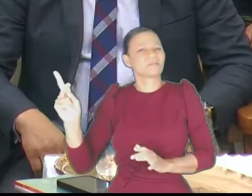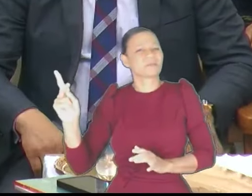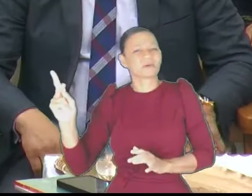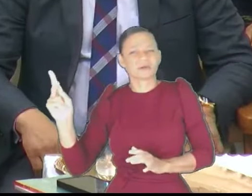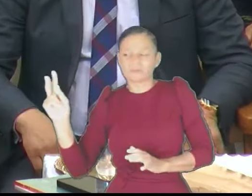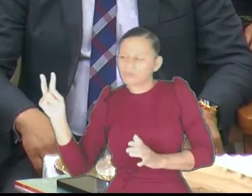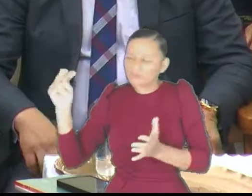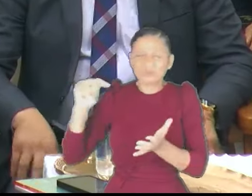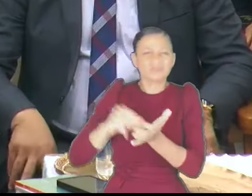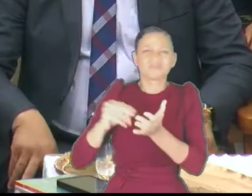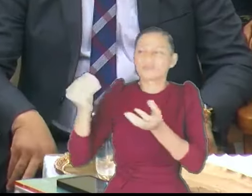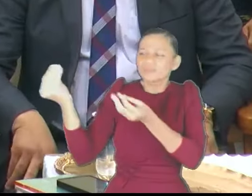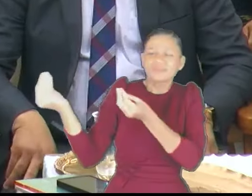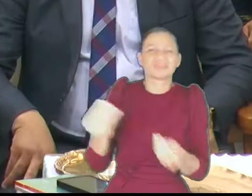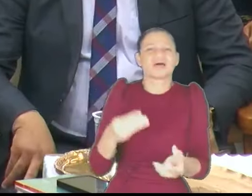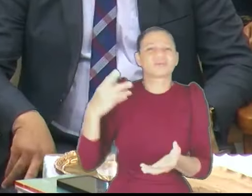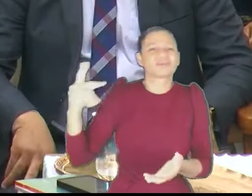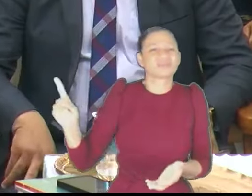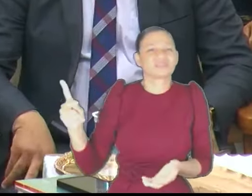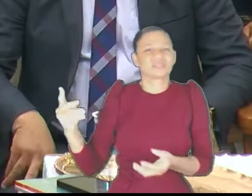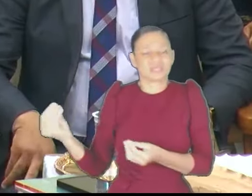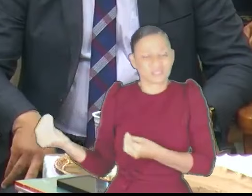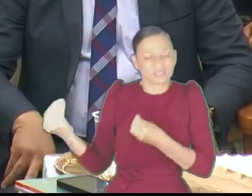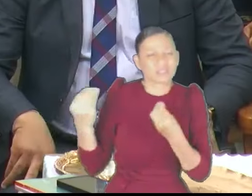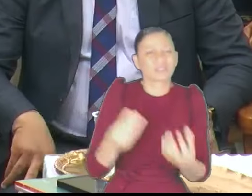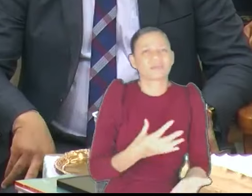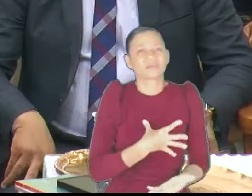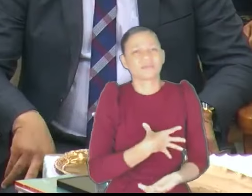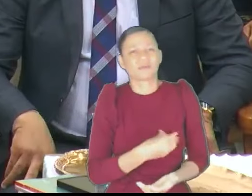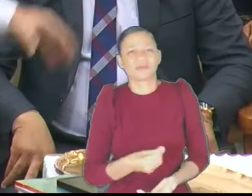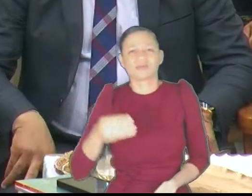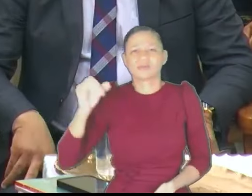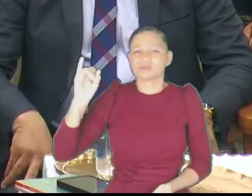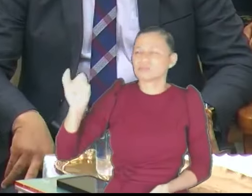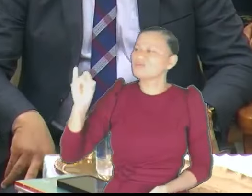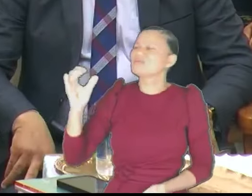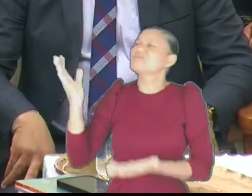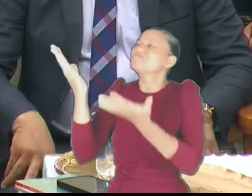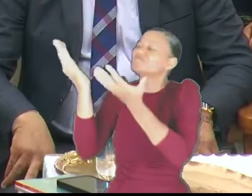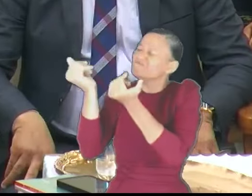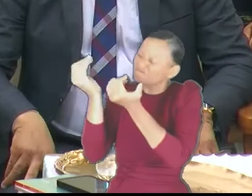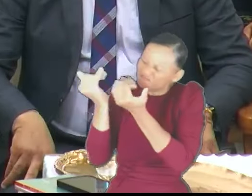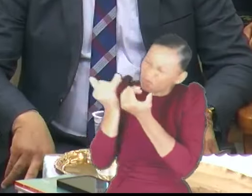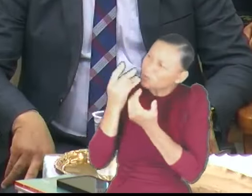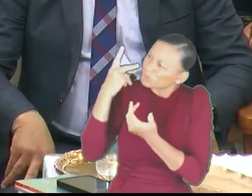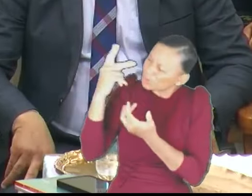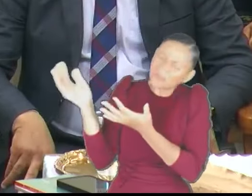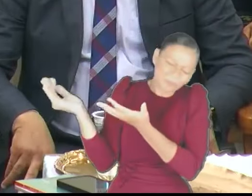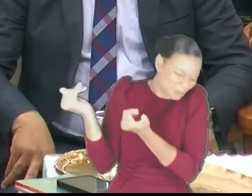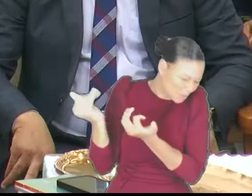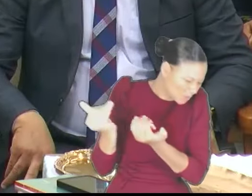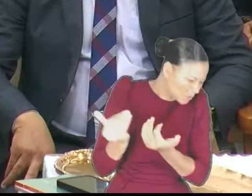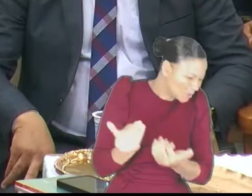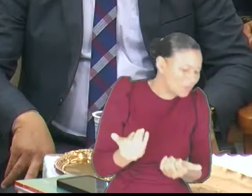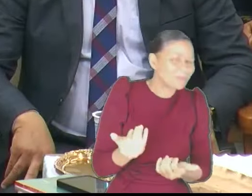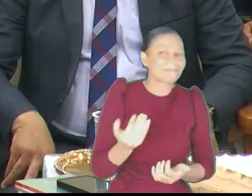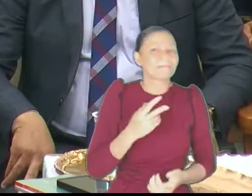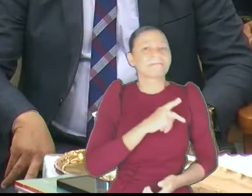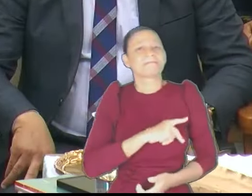trazer o dele. Eu estou trazendo o meu filho, Jeová, pode trazer o teu. Aí Paulo